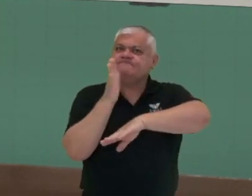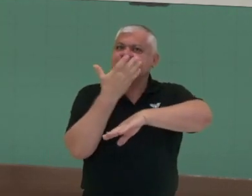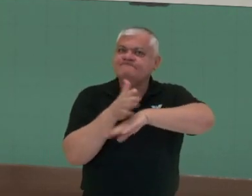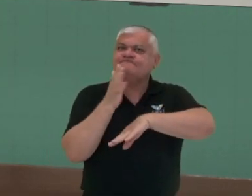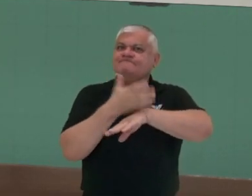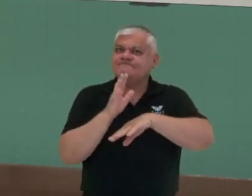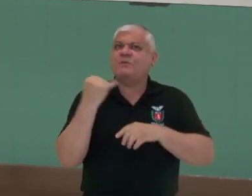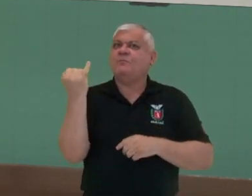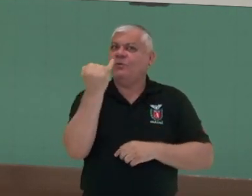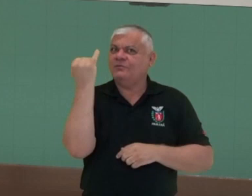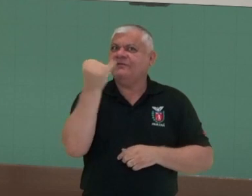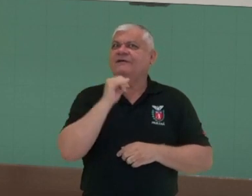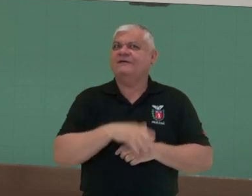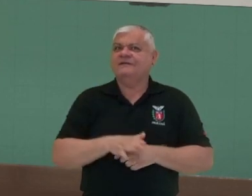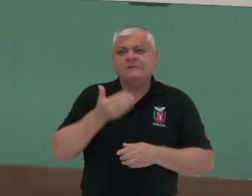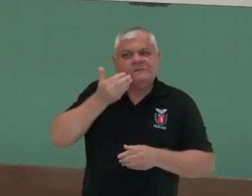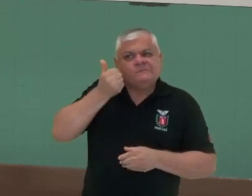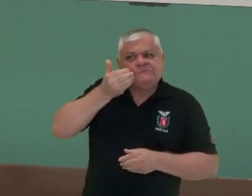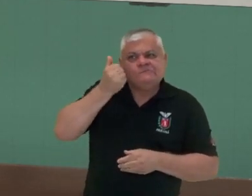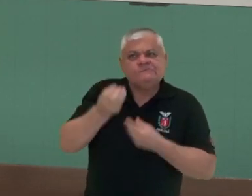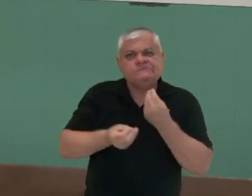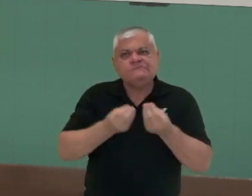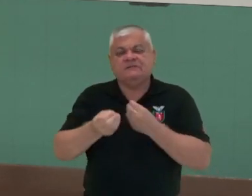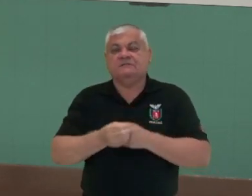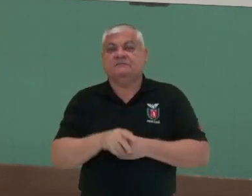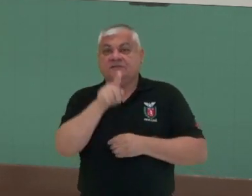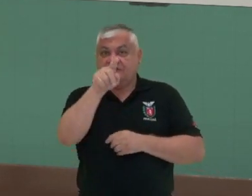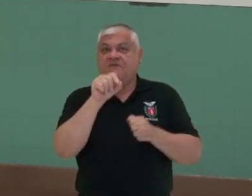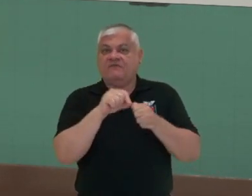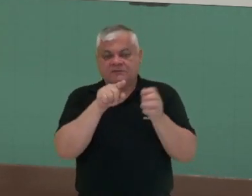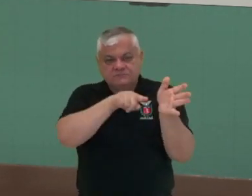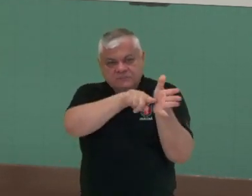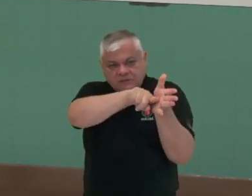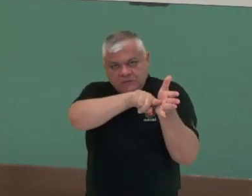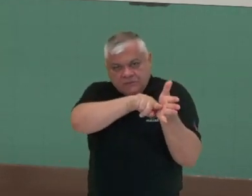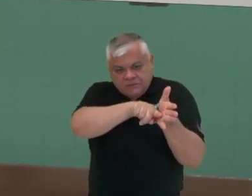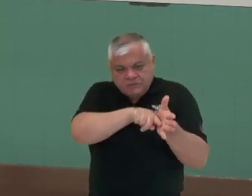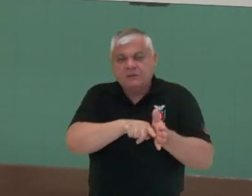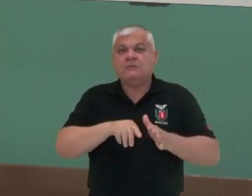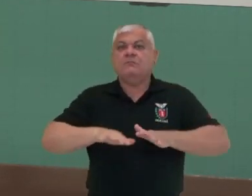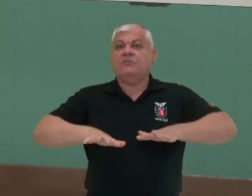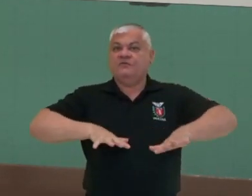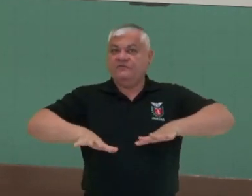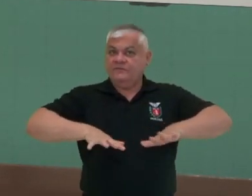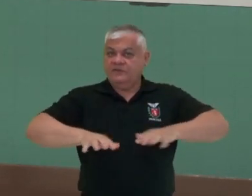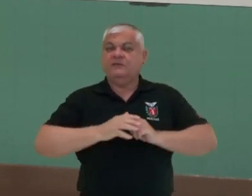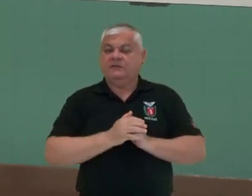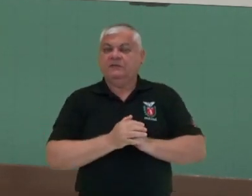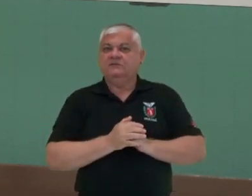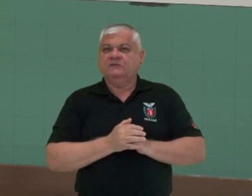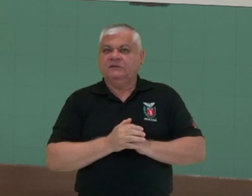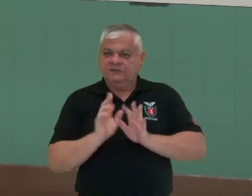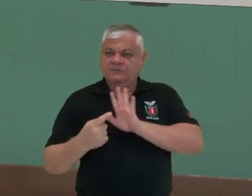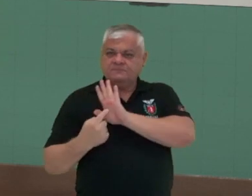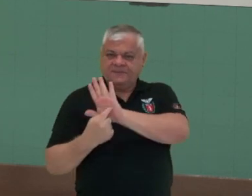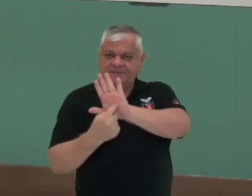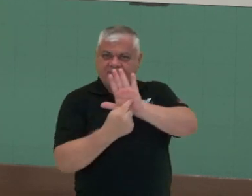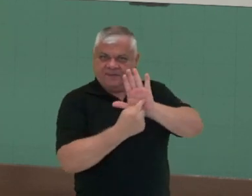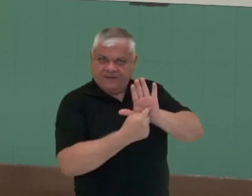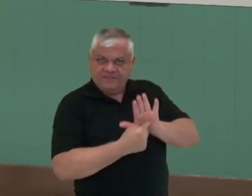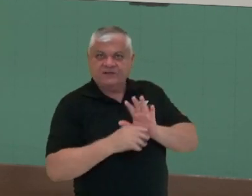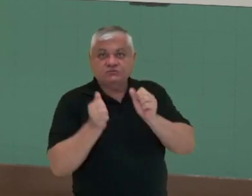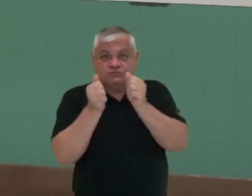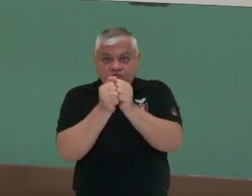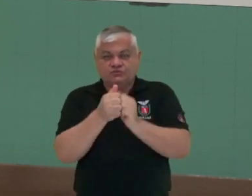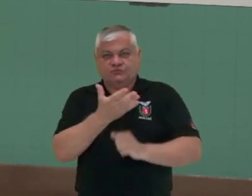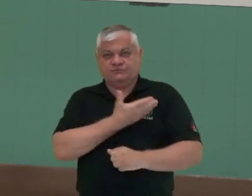é muito importante, tá bom? Então faça aí a sua pesquisa sobre os movimentos, aí tente executar algum movimento junto